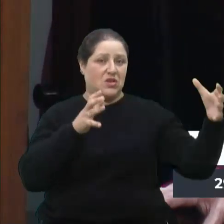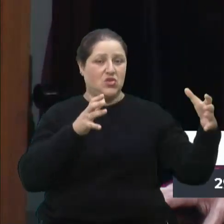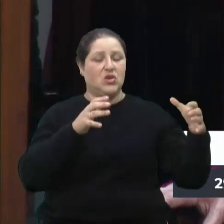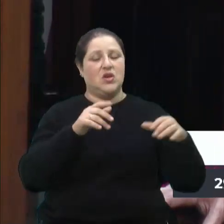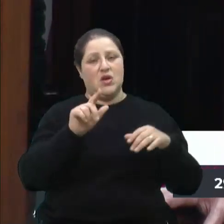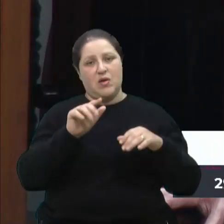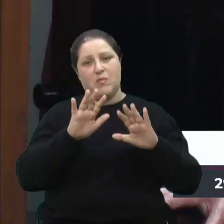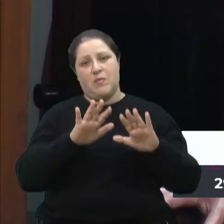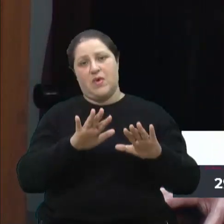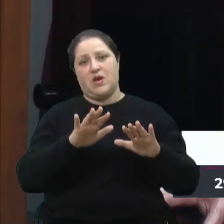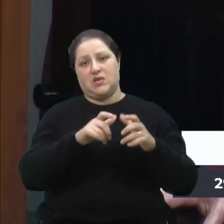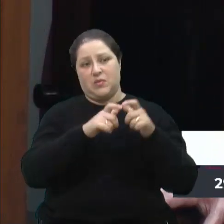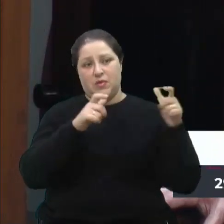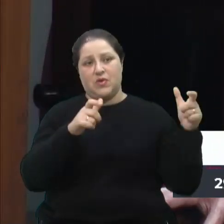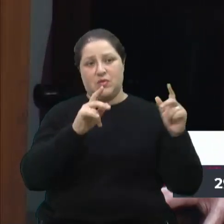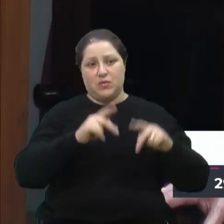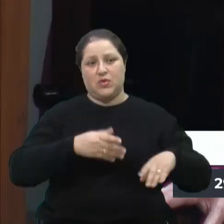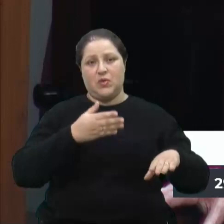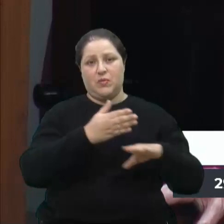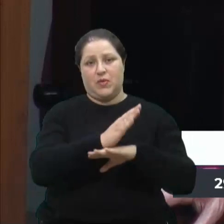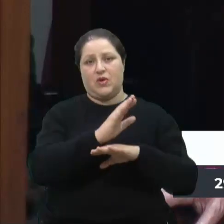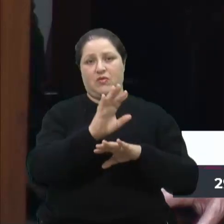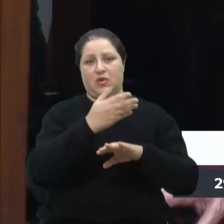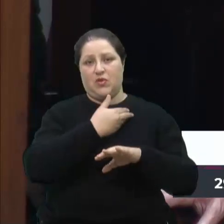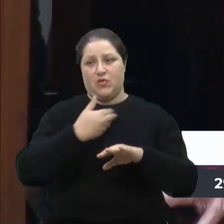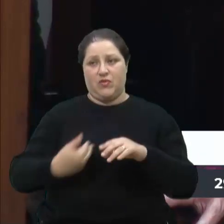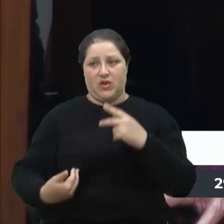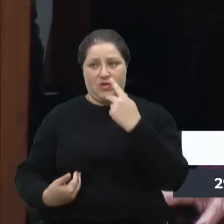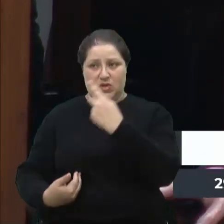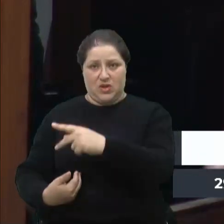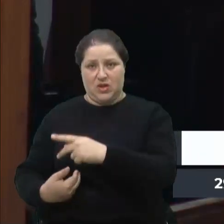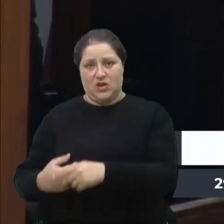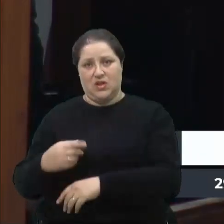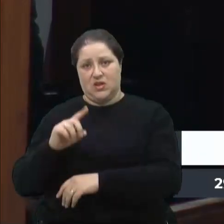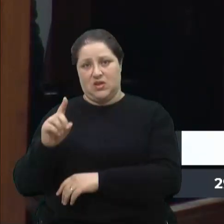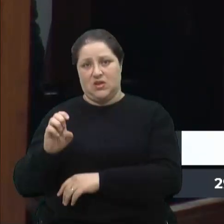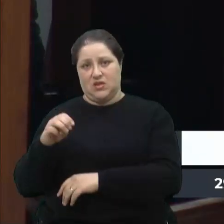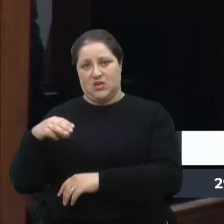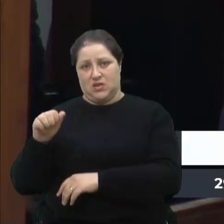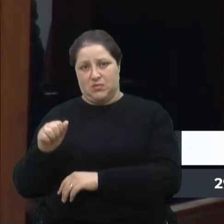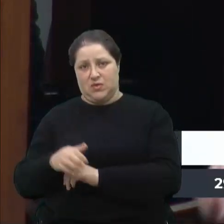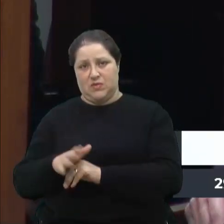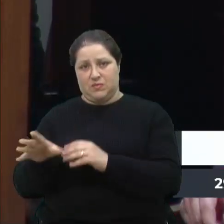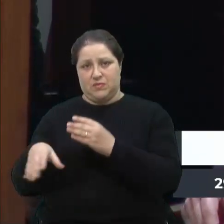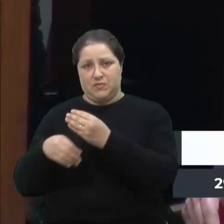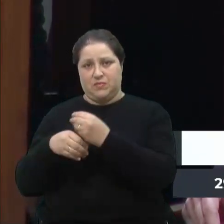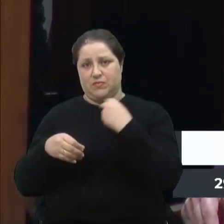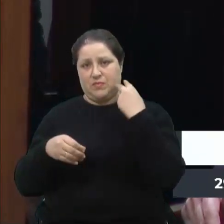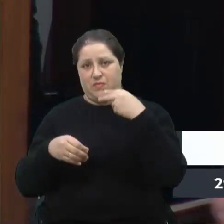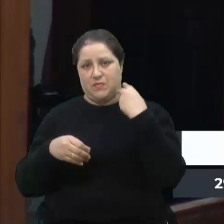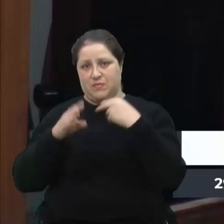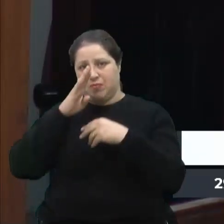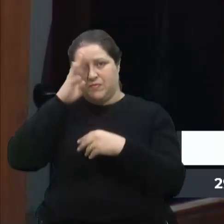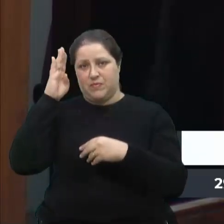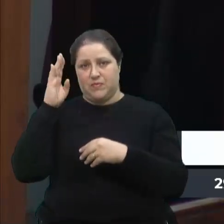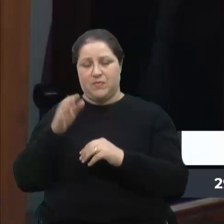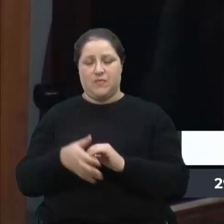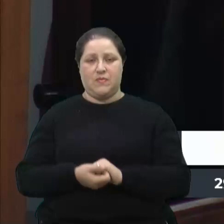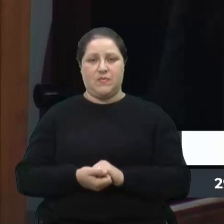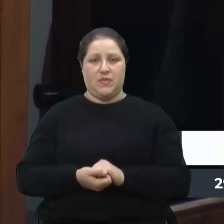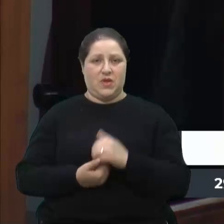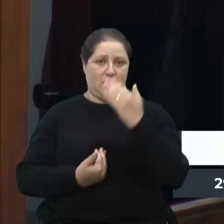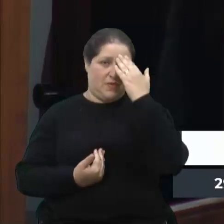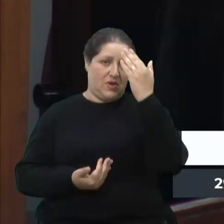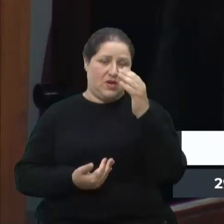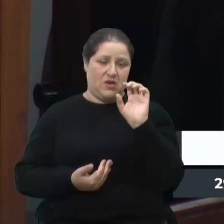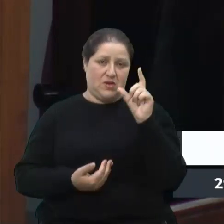massa da população aprova o governo dele. E a sua parte, vereador Bressan. Obrigado,